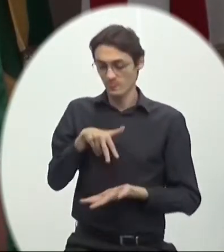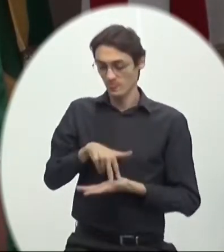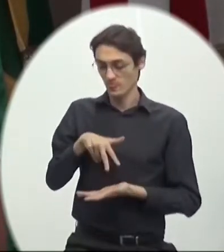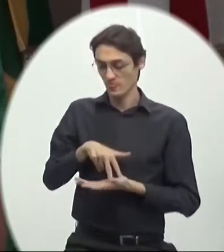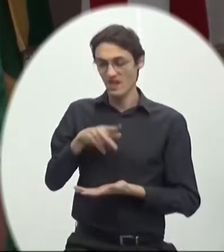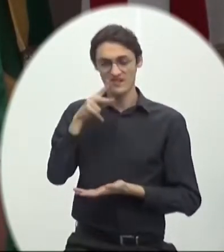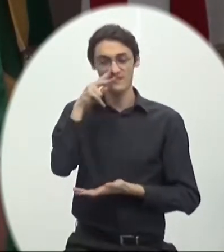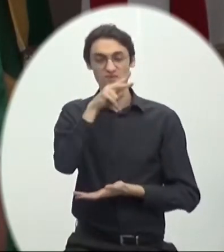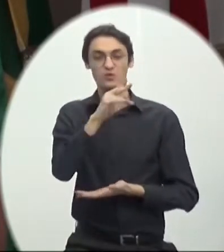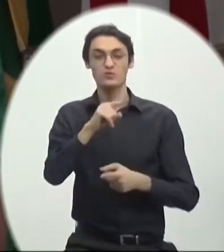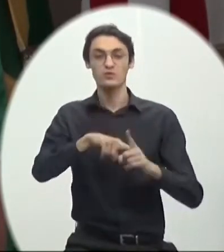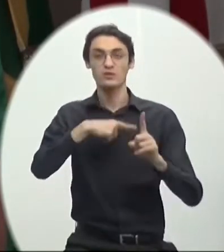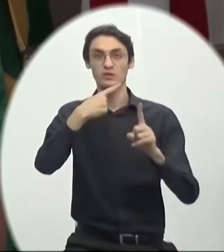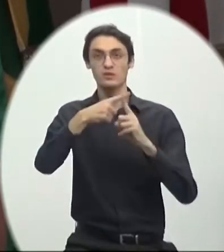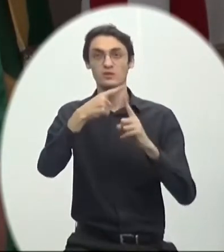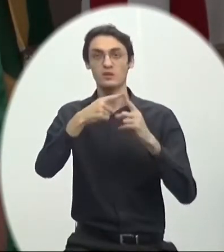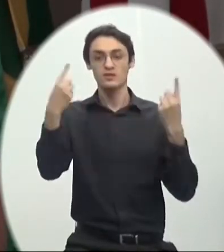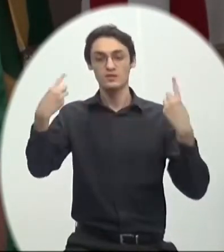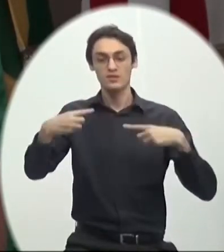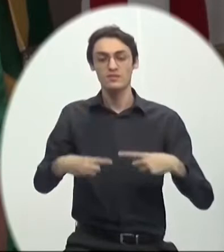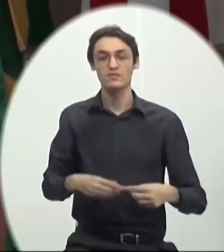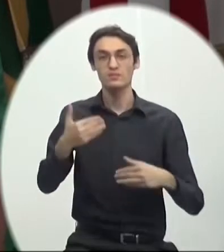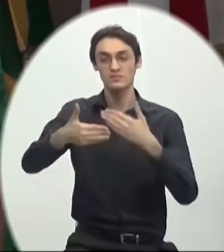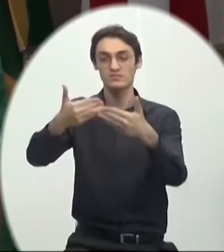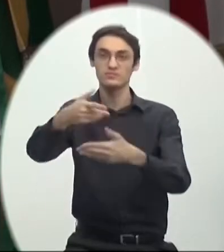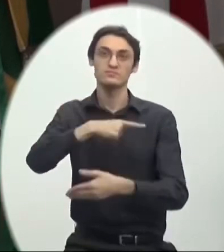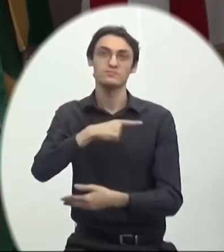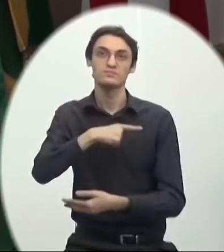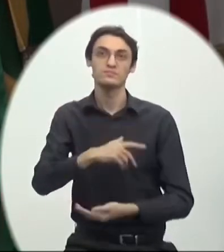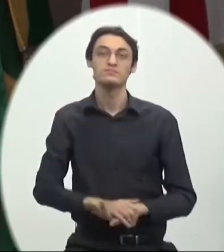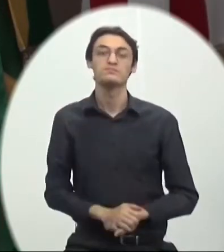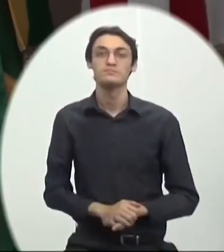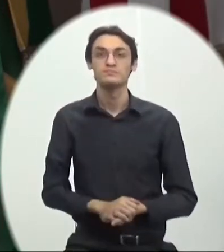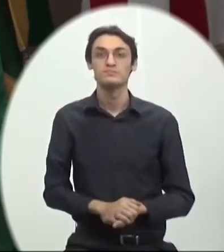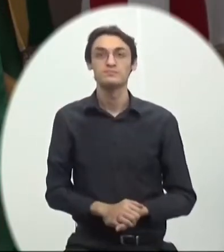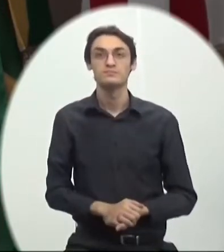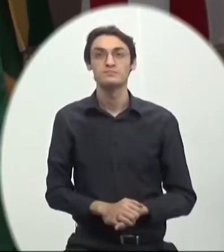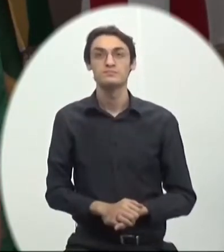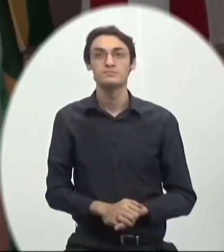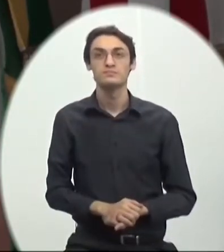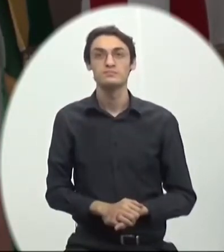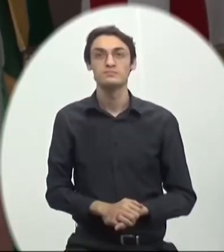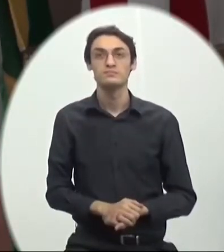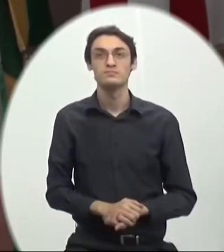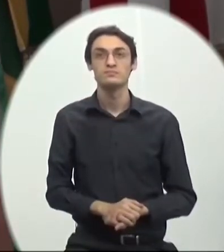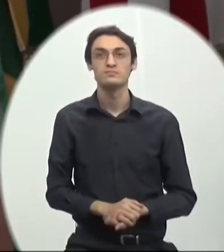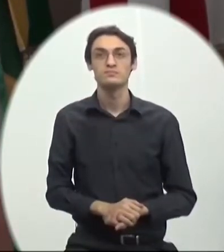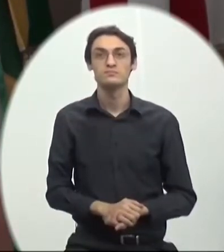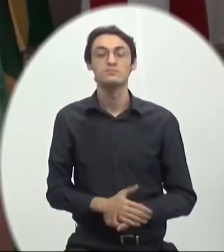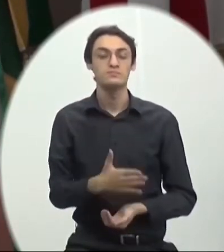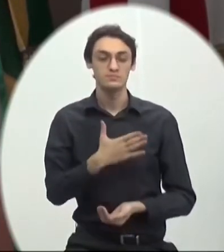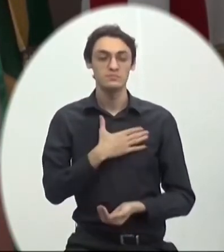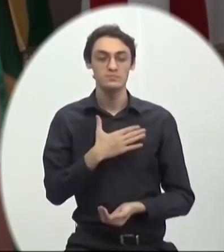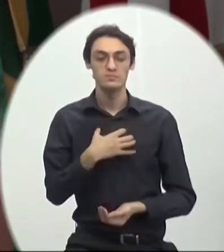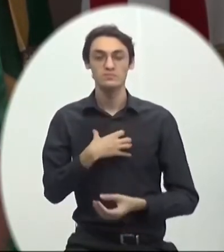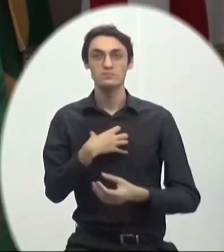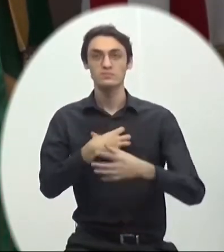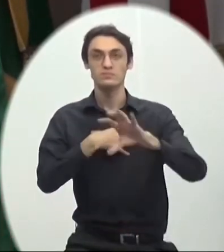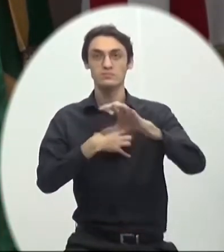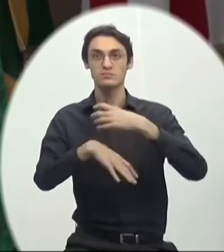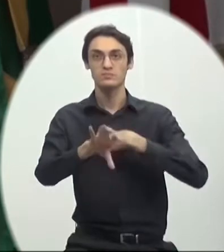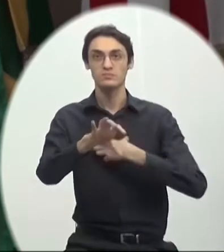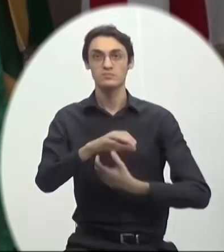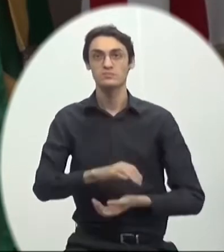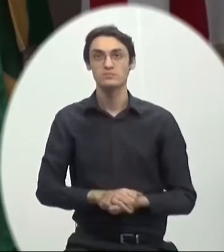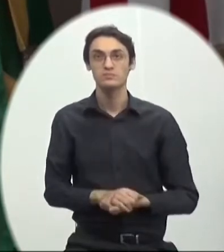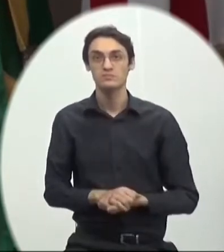trajetória para os desafios que você terá pela frente. Então, até prova em contrário, o senhor tem a minha solidariedade, por gentileza.